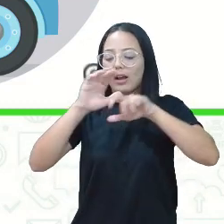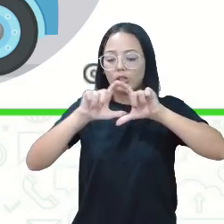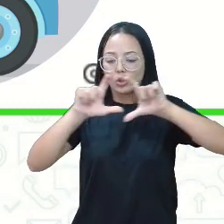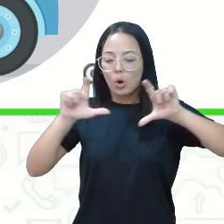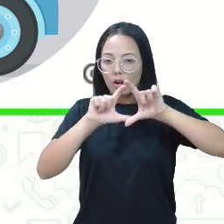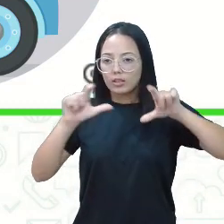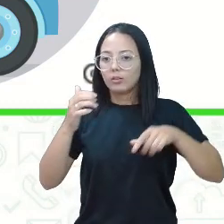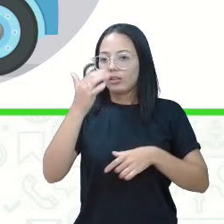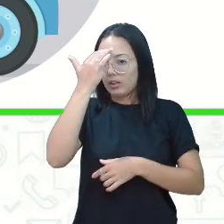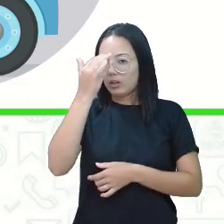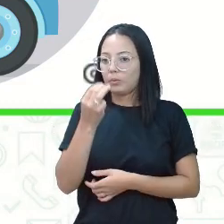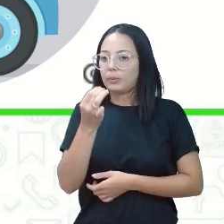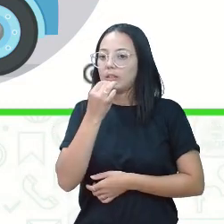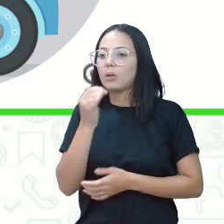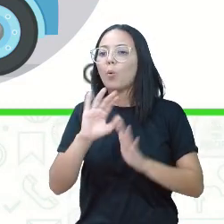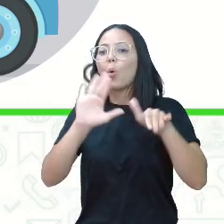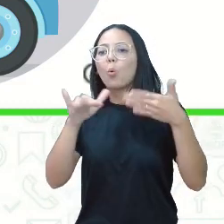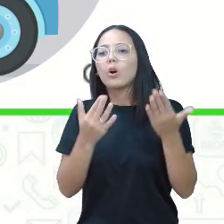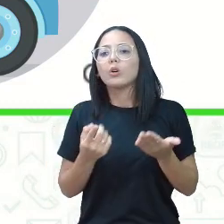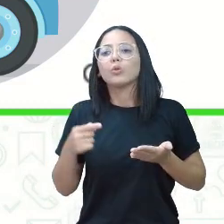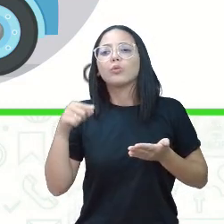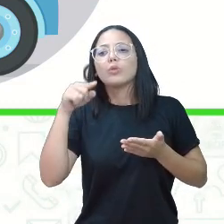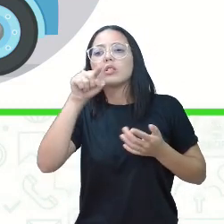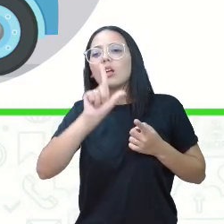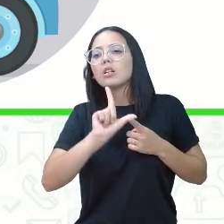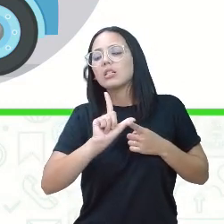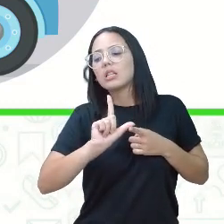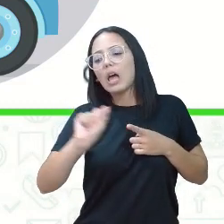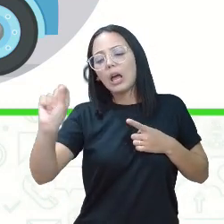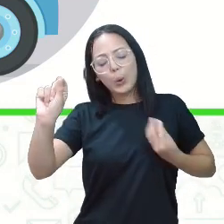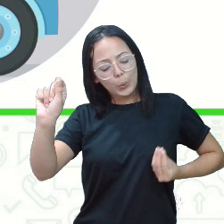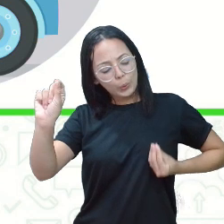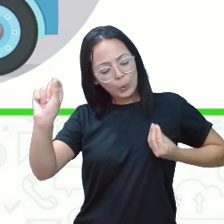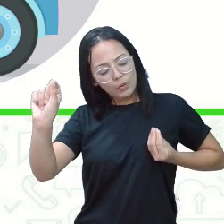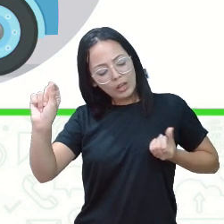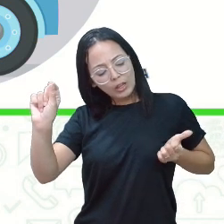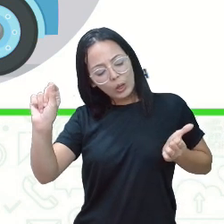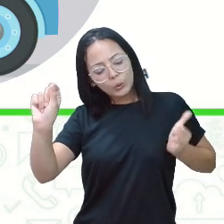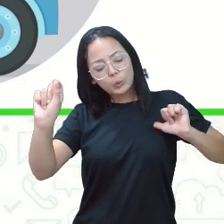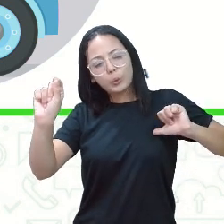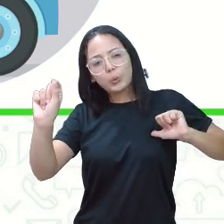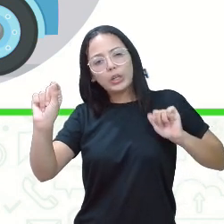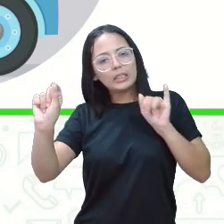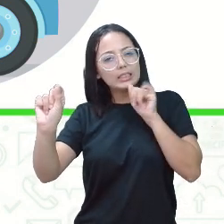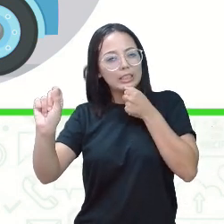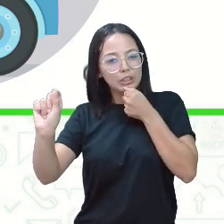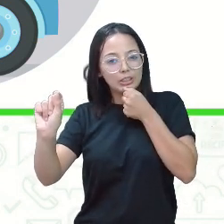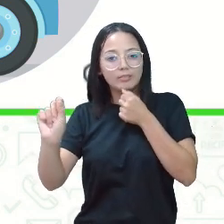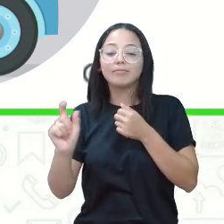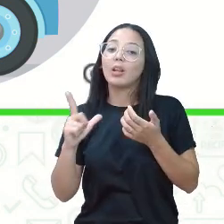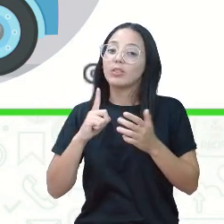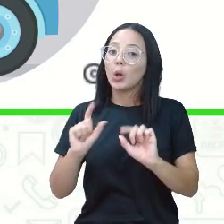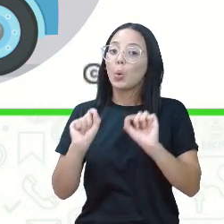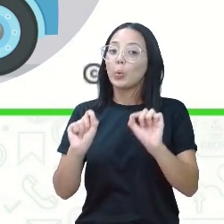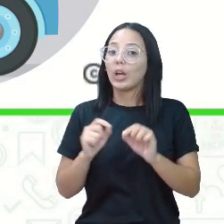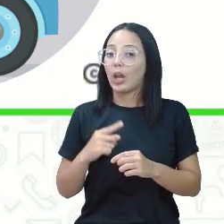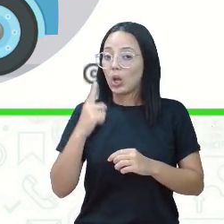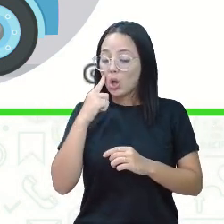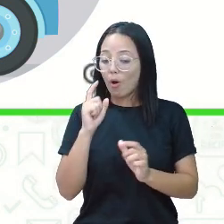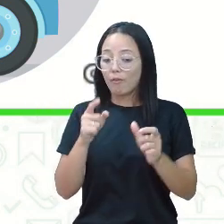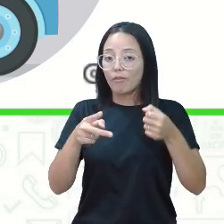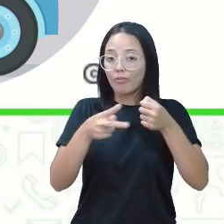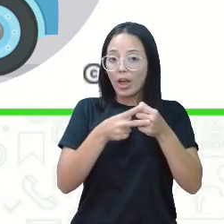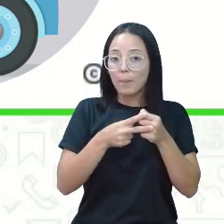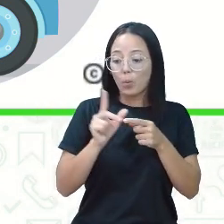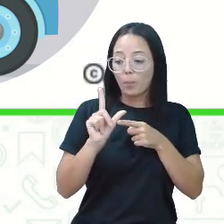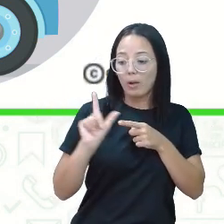orações. Exemplo, quando você partiu, minha vida ficou sem alegrias. Então, a gente tem o verbo partir e também tem o